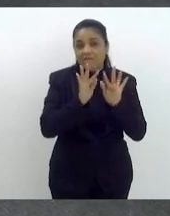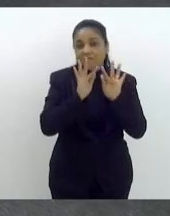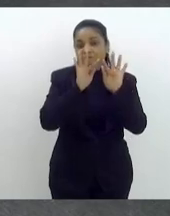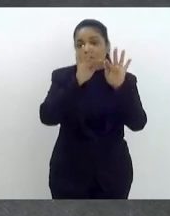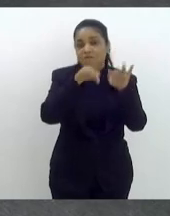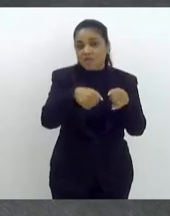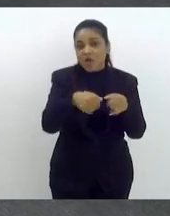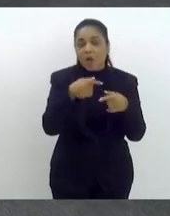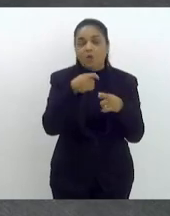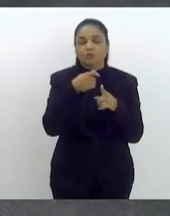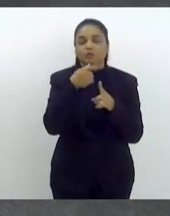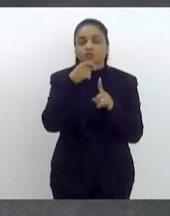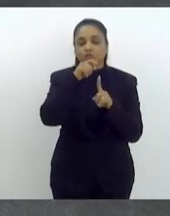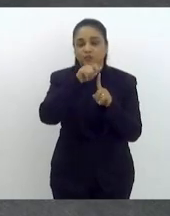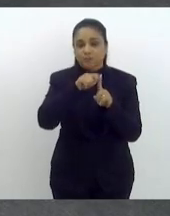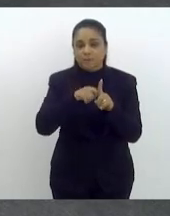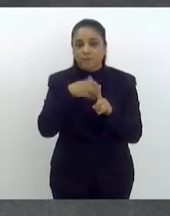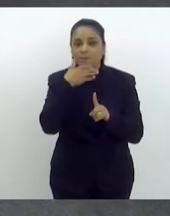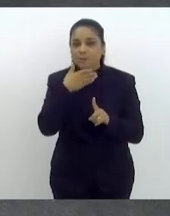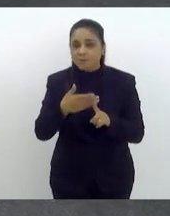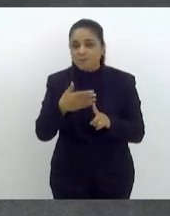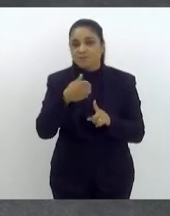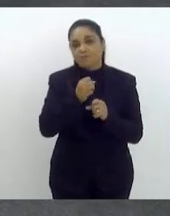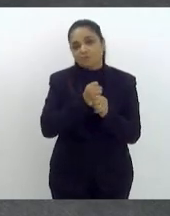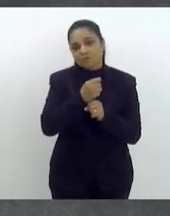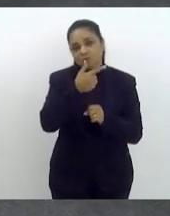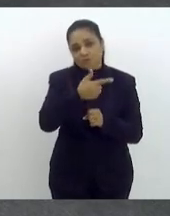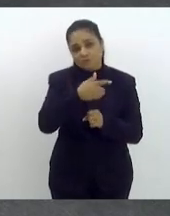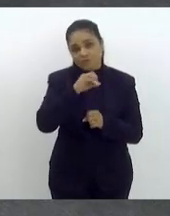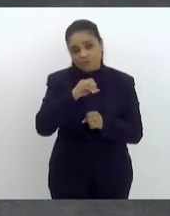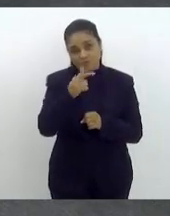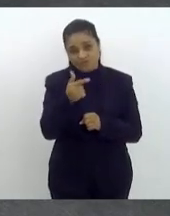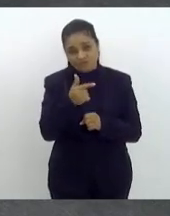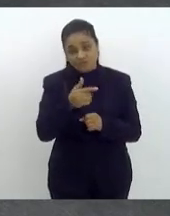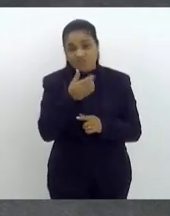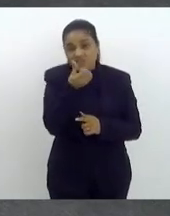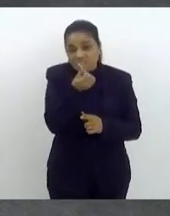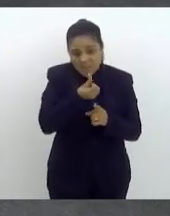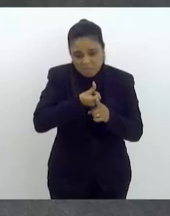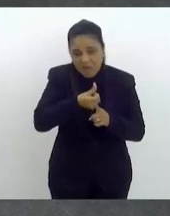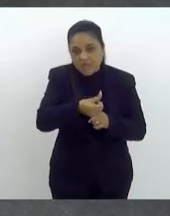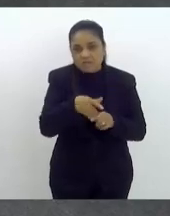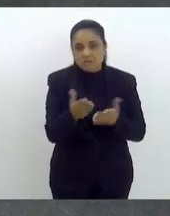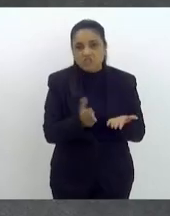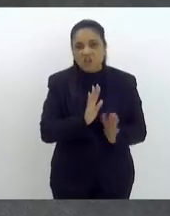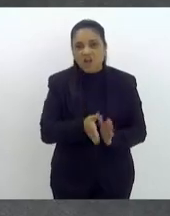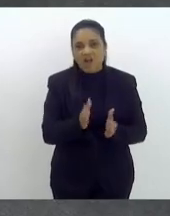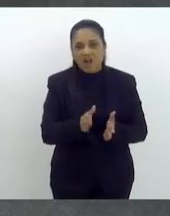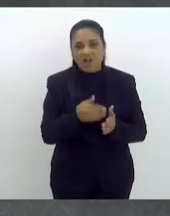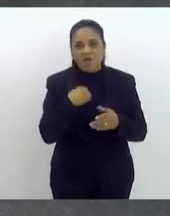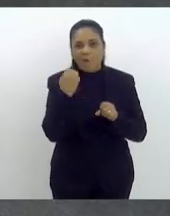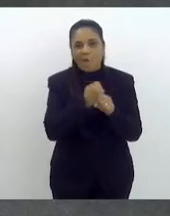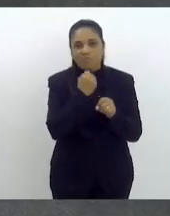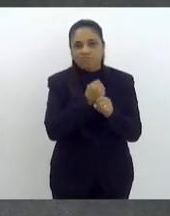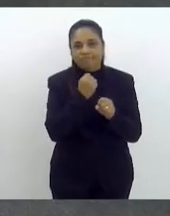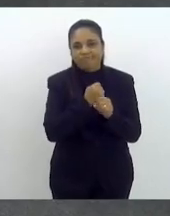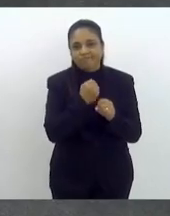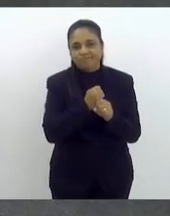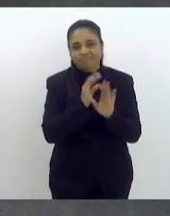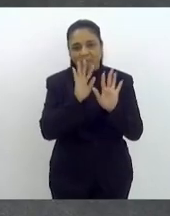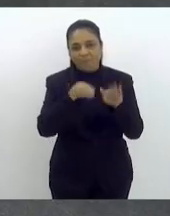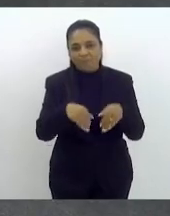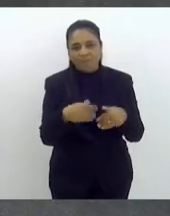de dezembro de 2022 já estamos aí há seis meses desse ano e essas obras ainda não foram